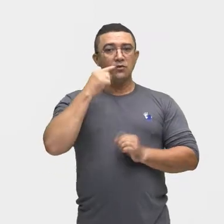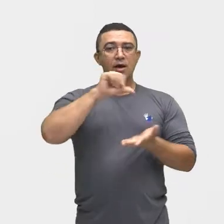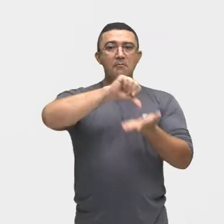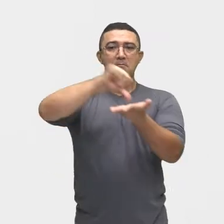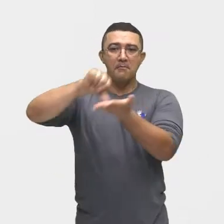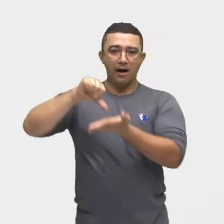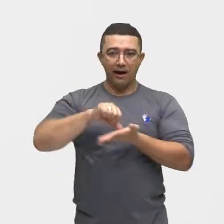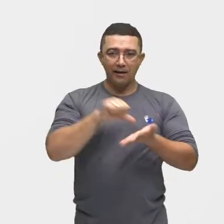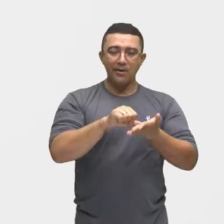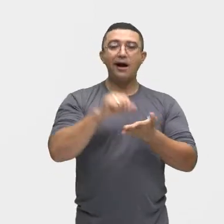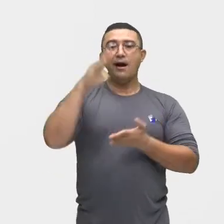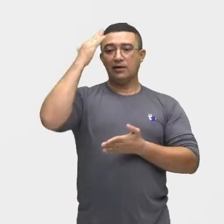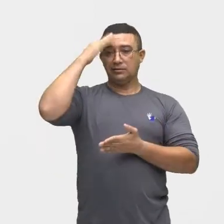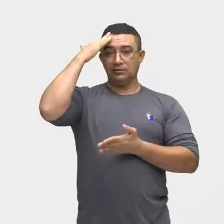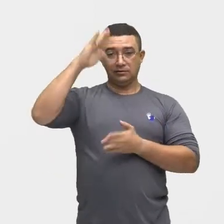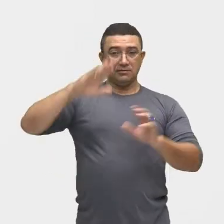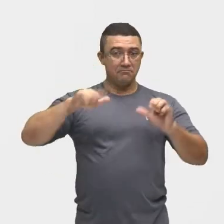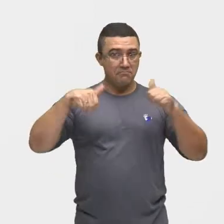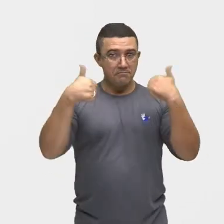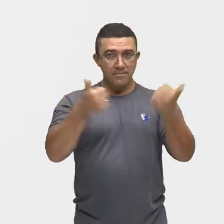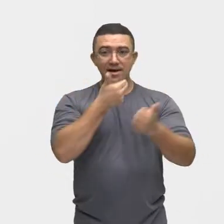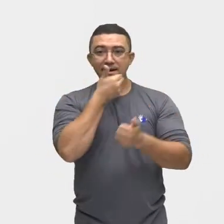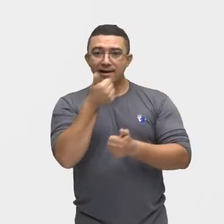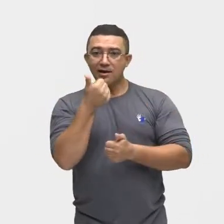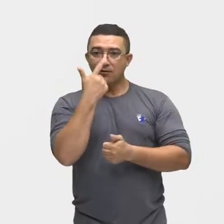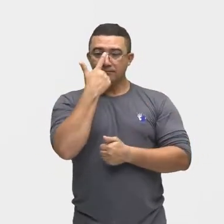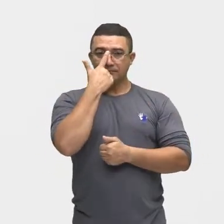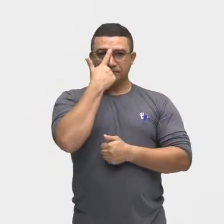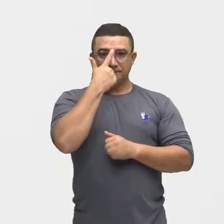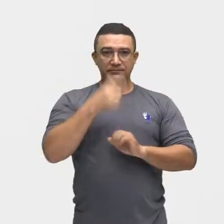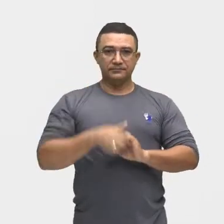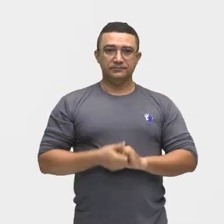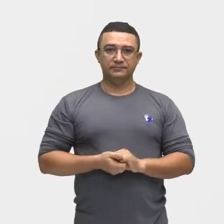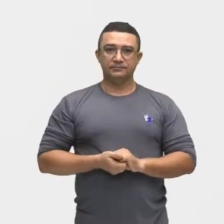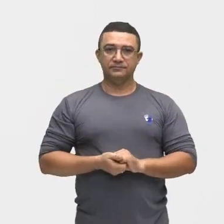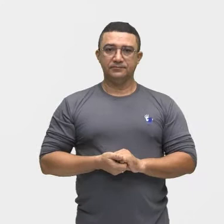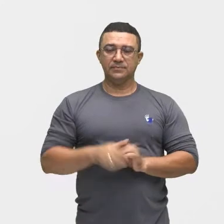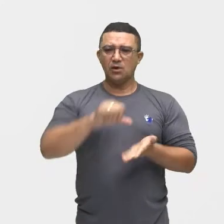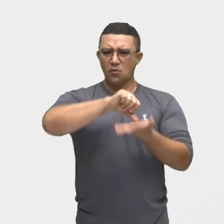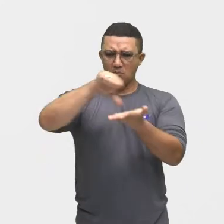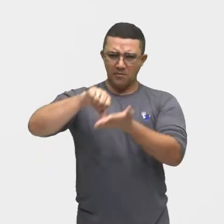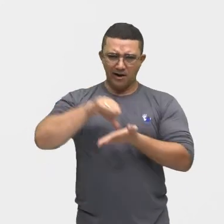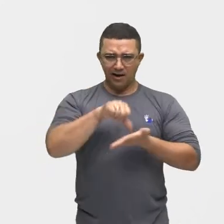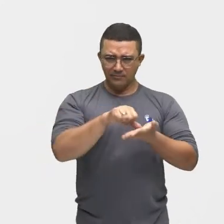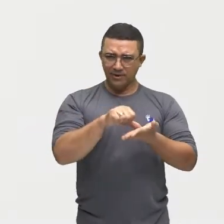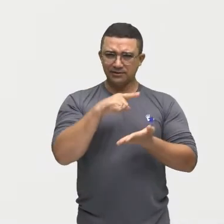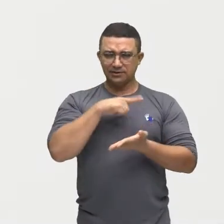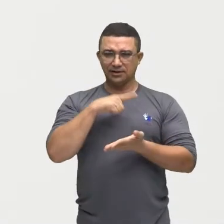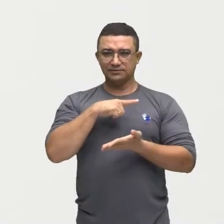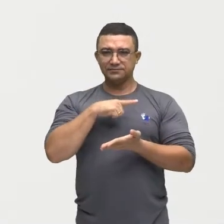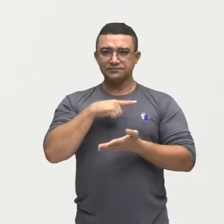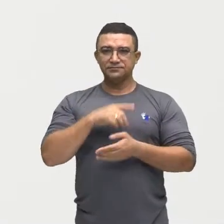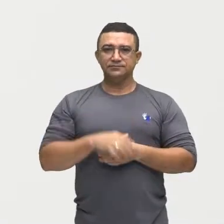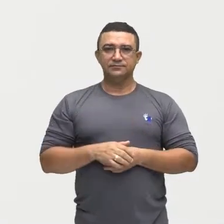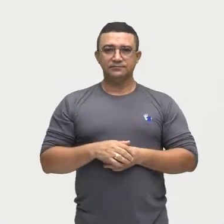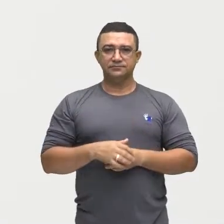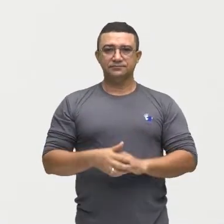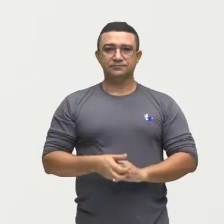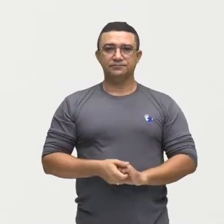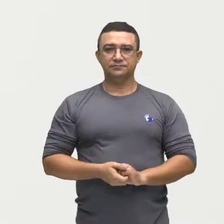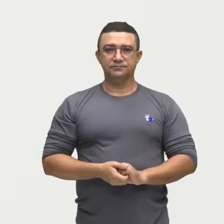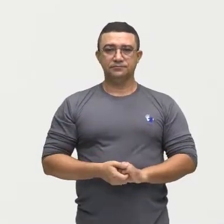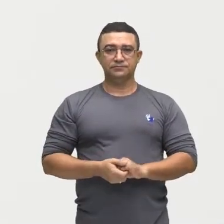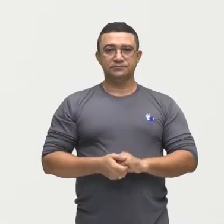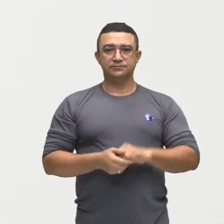vocês entenderem um pouco mais. Então, aí nesse mapa, olha, a gente tem a definição. Aqui nós temos, vou colocar aqui